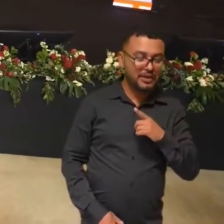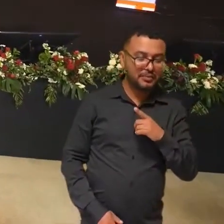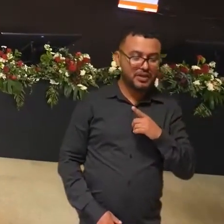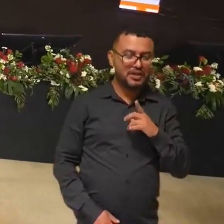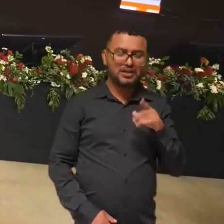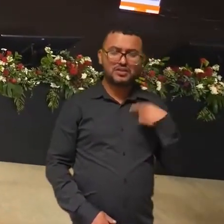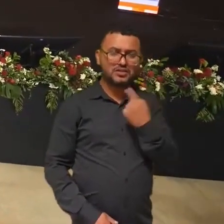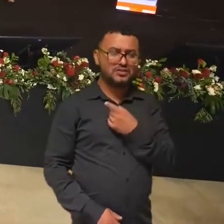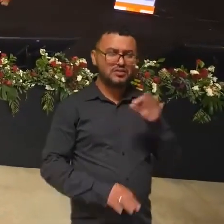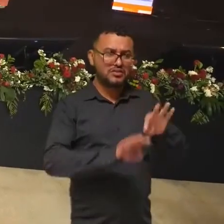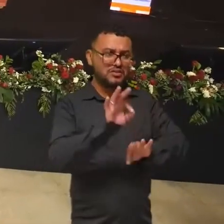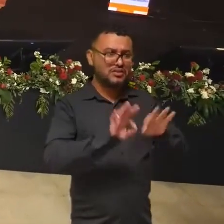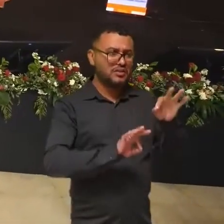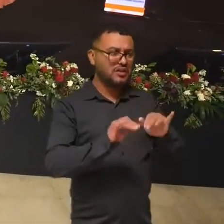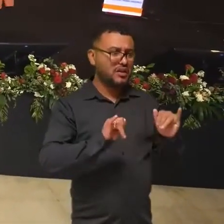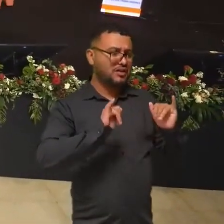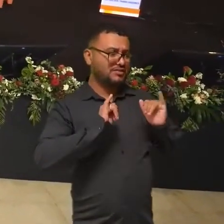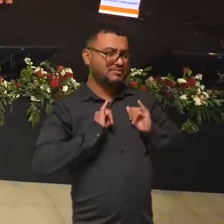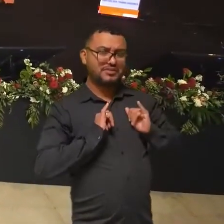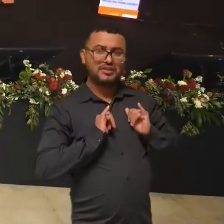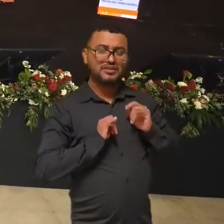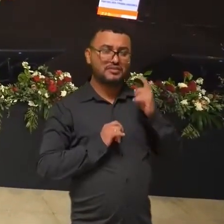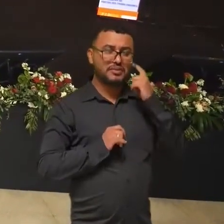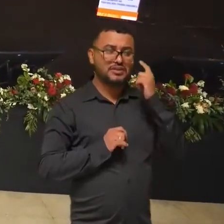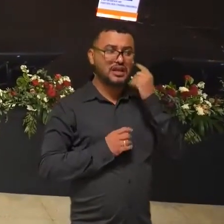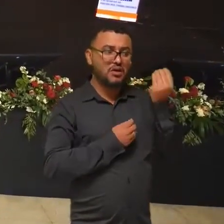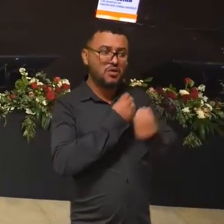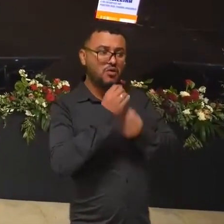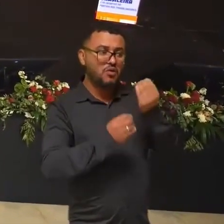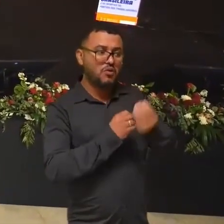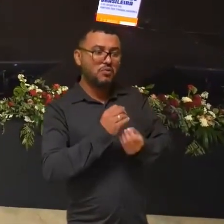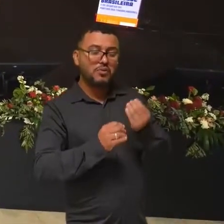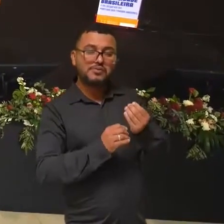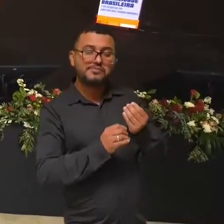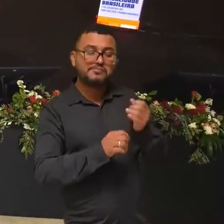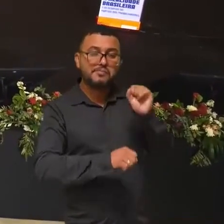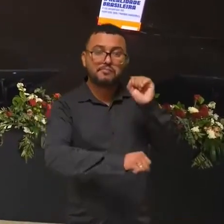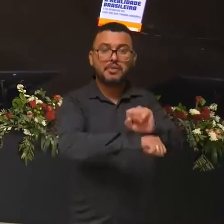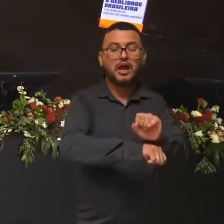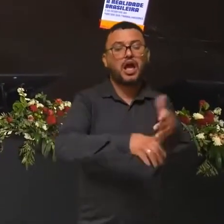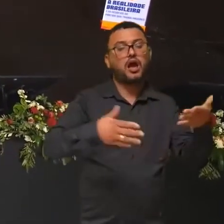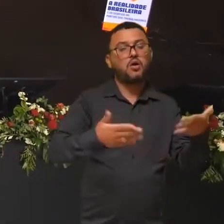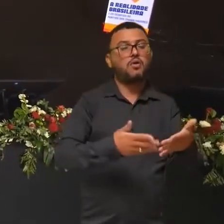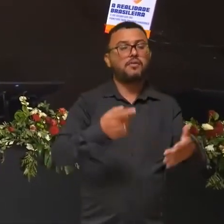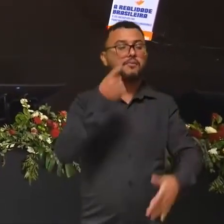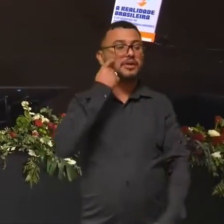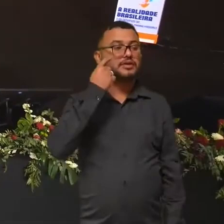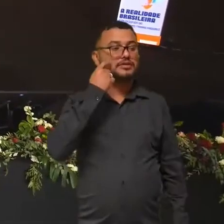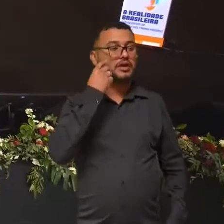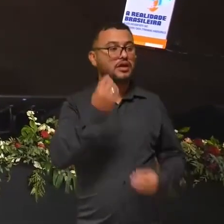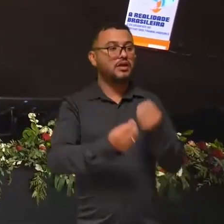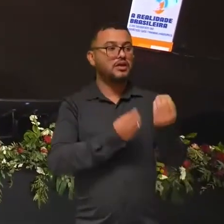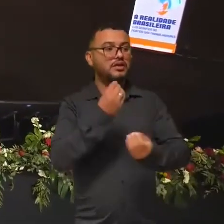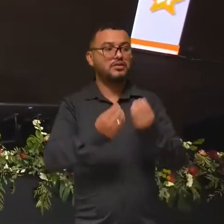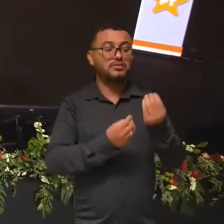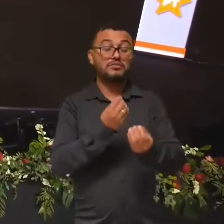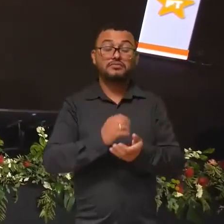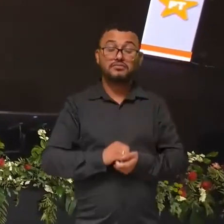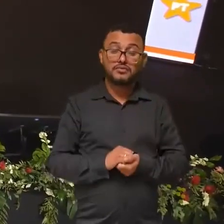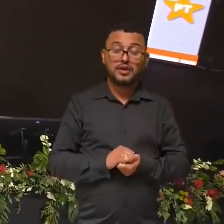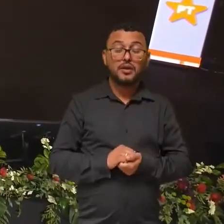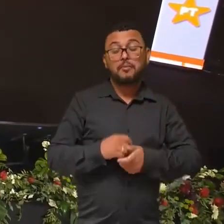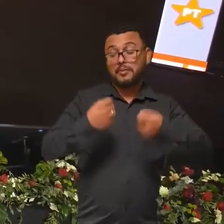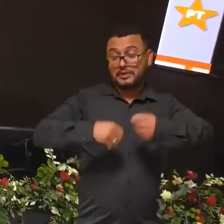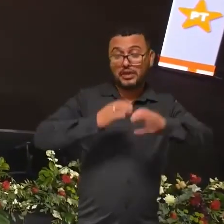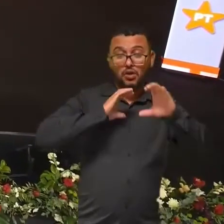Lutar, fugir e congelar. Esse aqui é o momento em que nós fazemos escolhas. E a comunicação é um